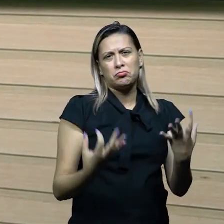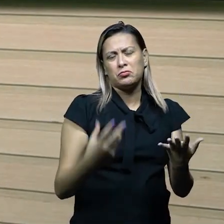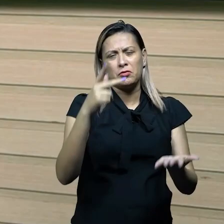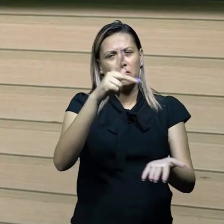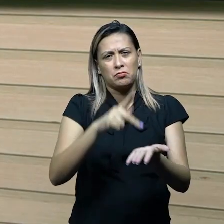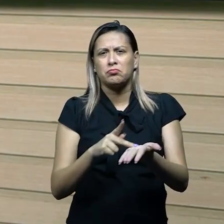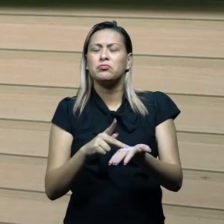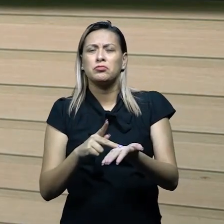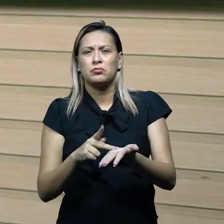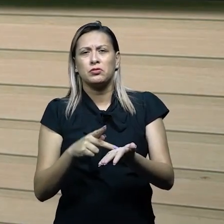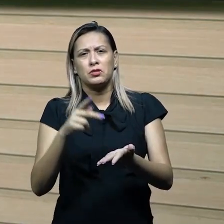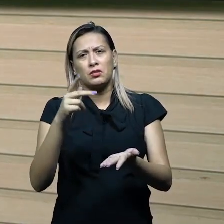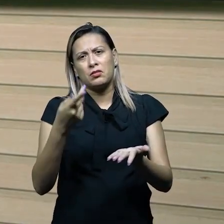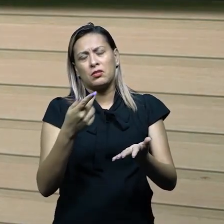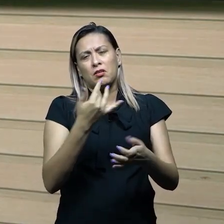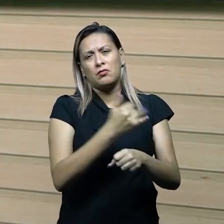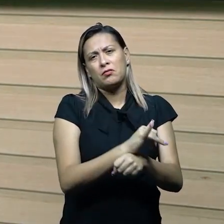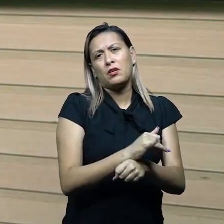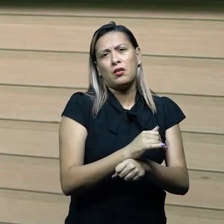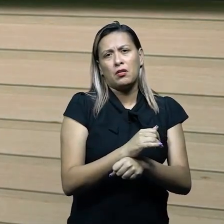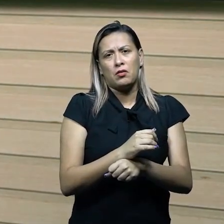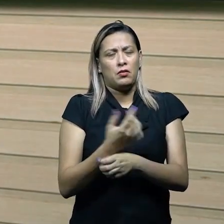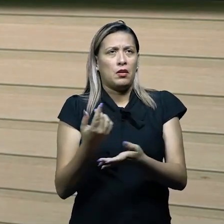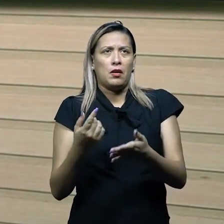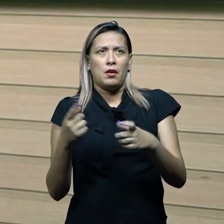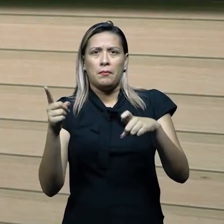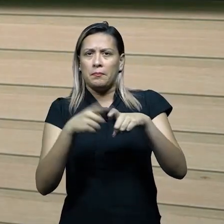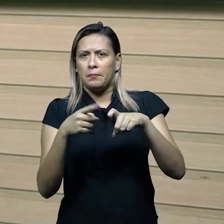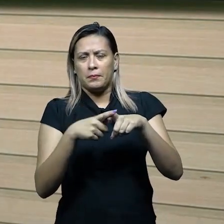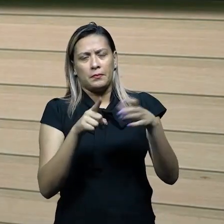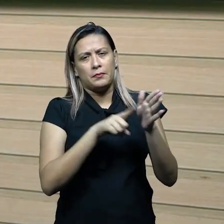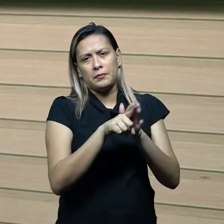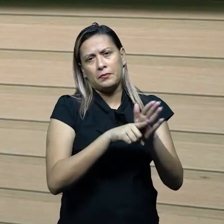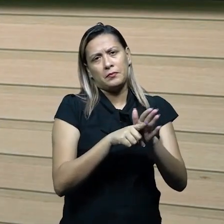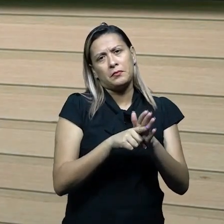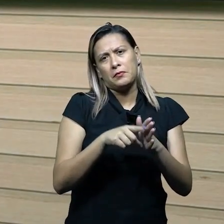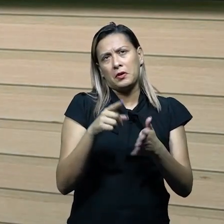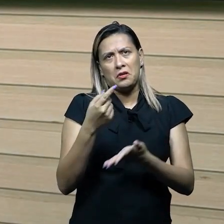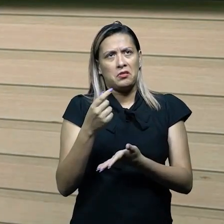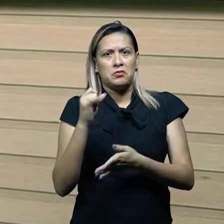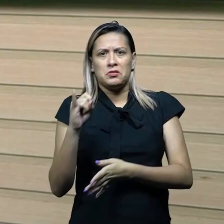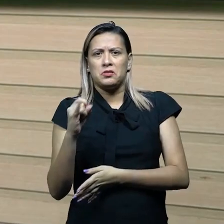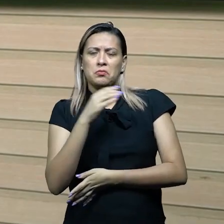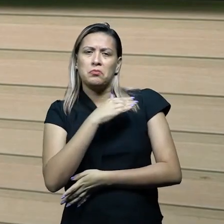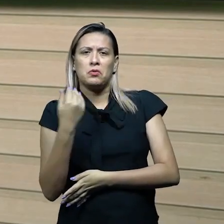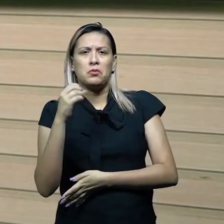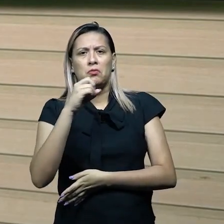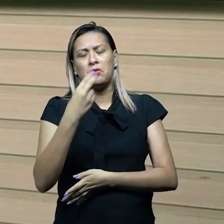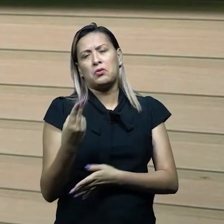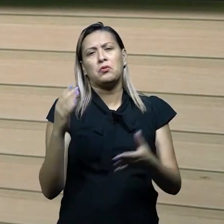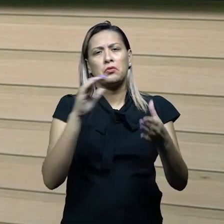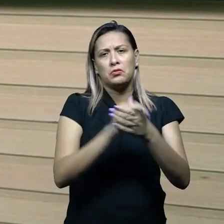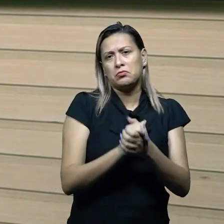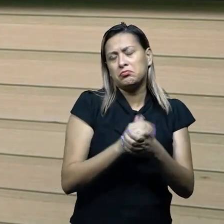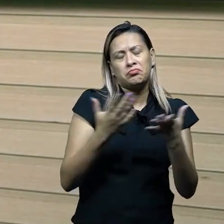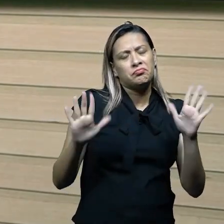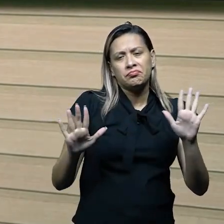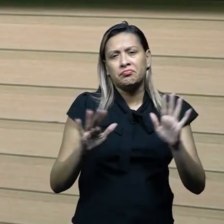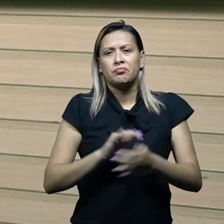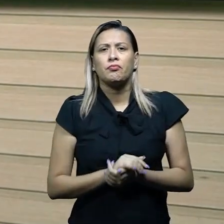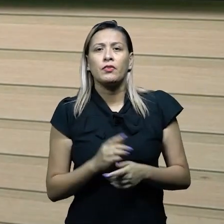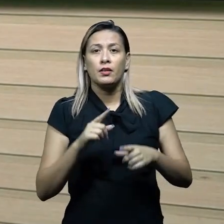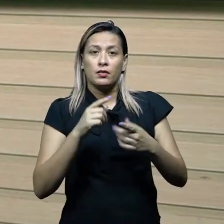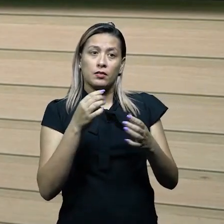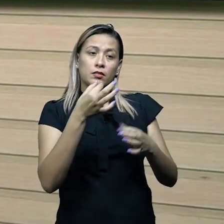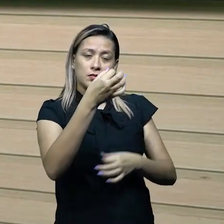várias situações. Atestado médico, a questão da justiça, falecimento, casamento, tem várias situações